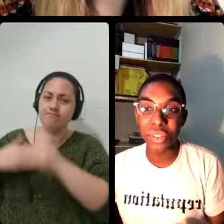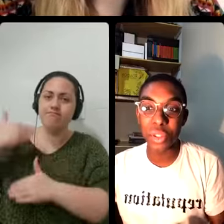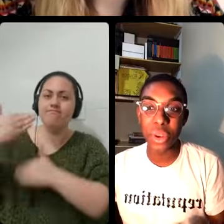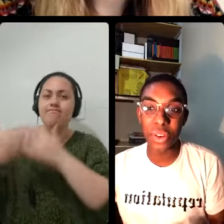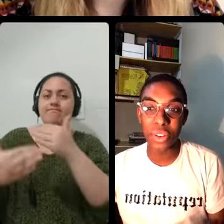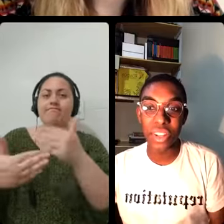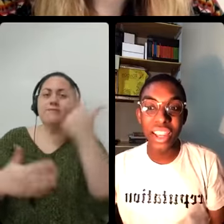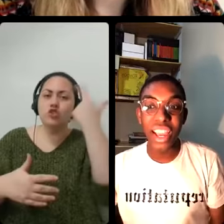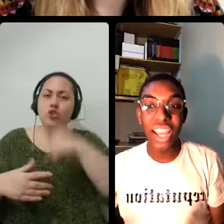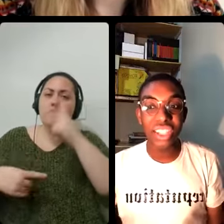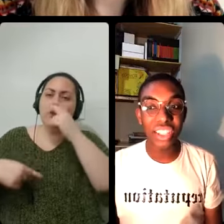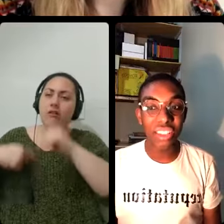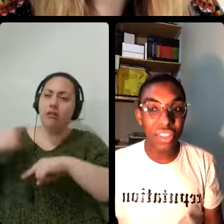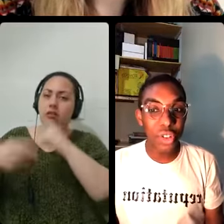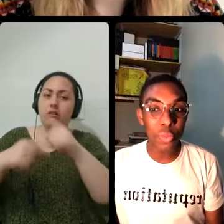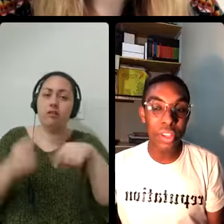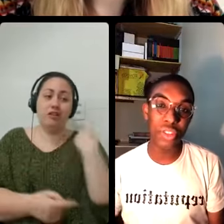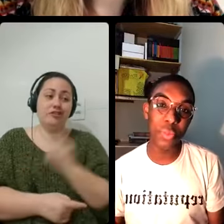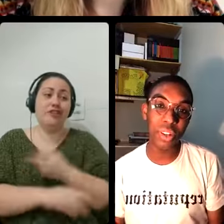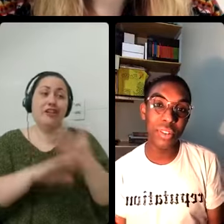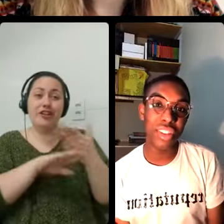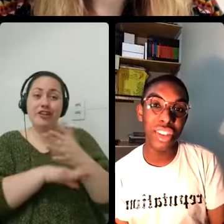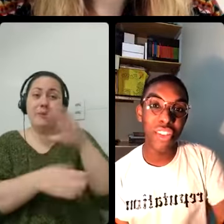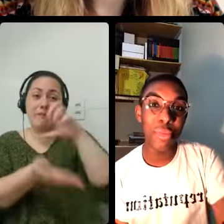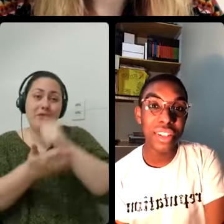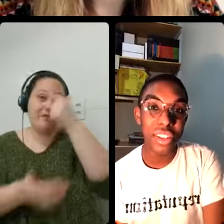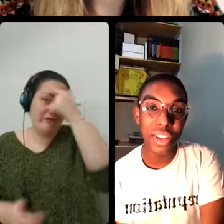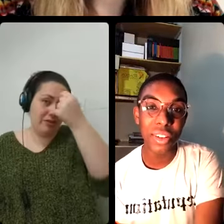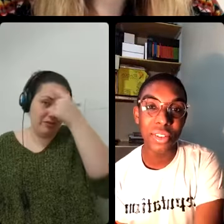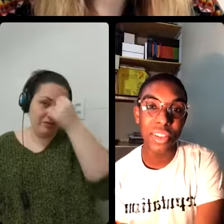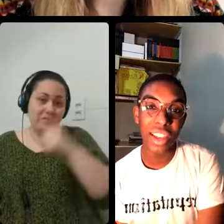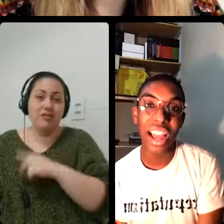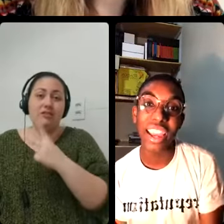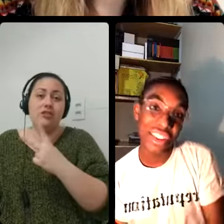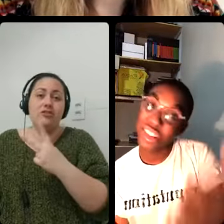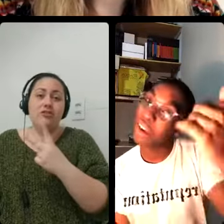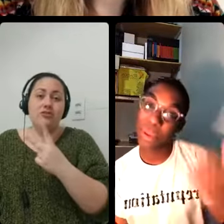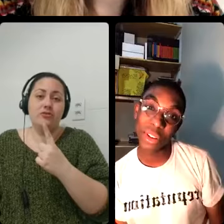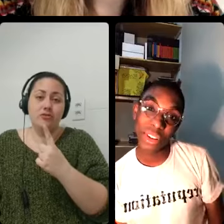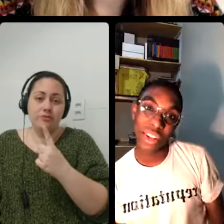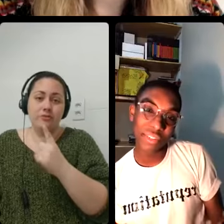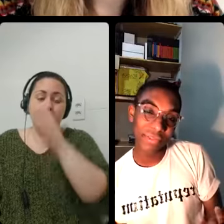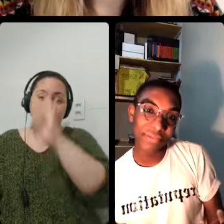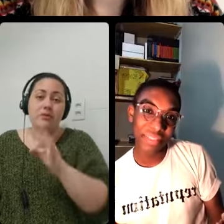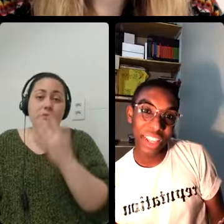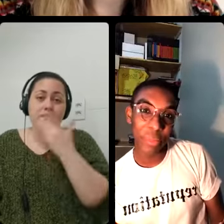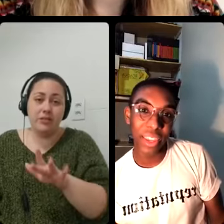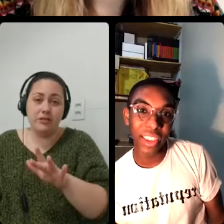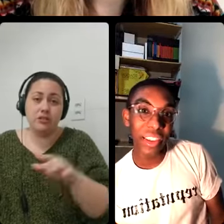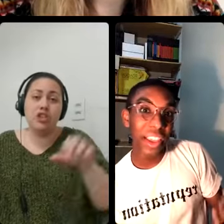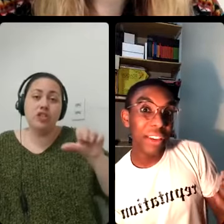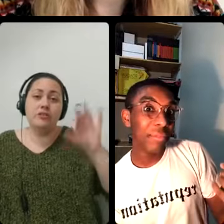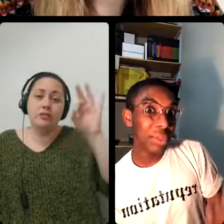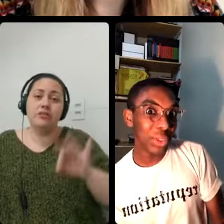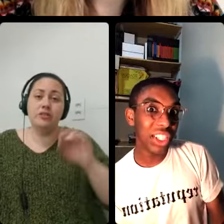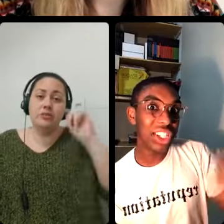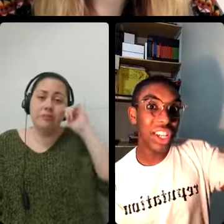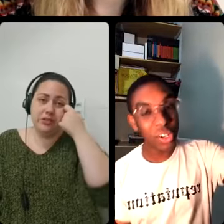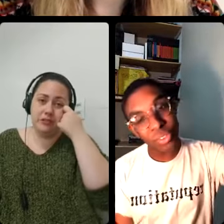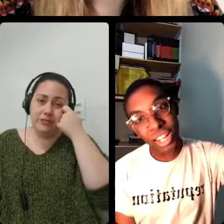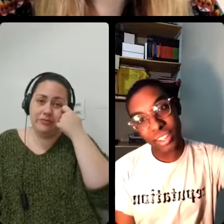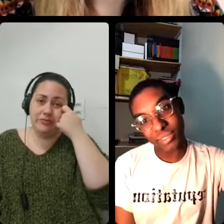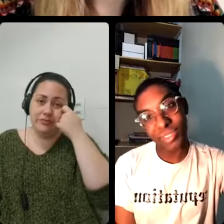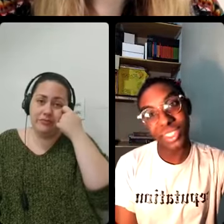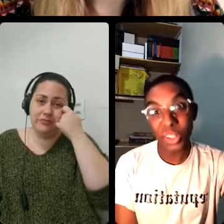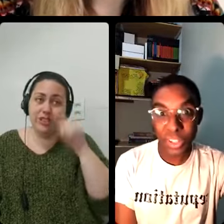matriculados em ensino superior, a gente tem 21% de brancos e 9% de negros. Aí a gente vai para a minoria, né? Porque os que